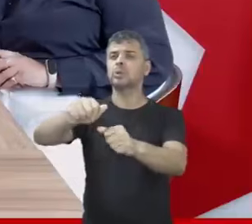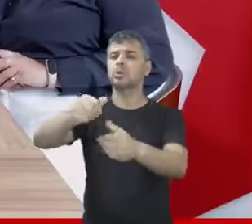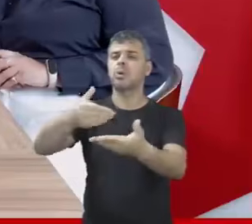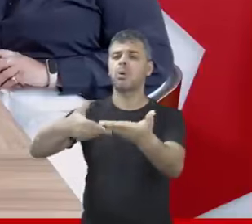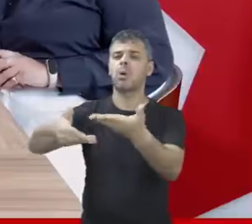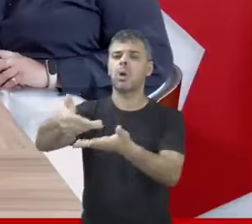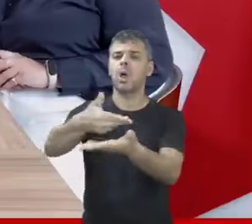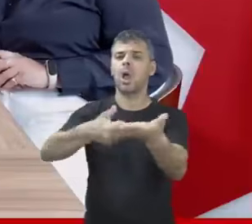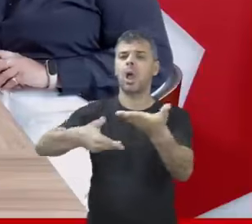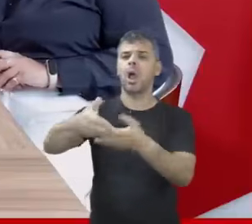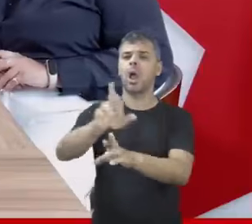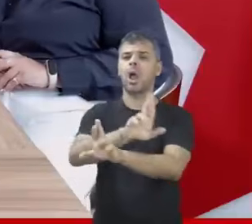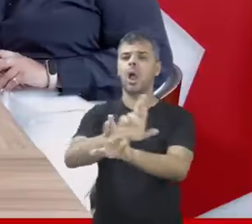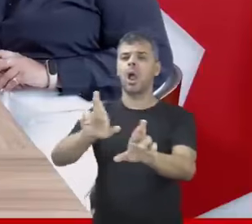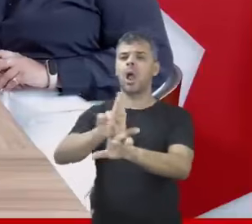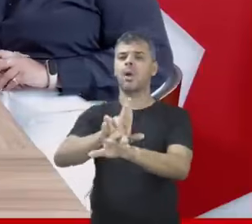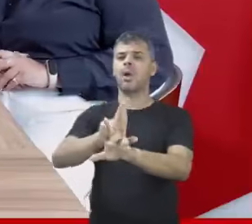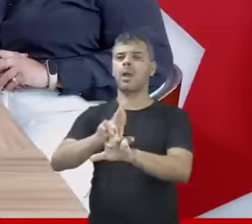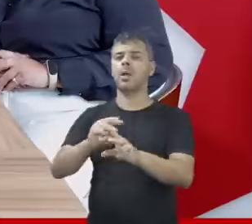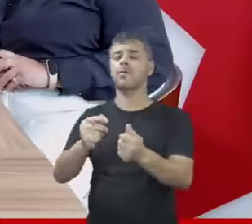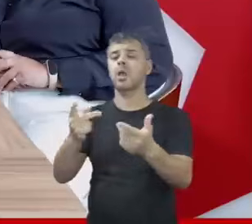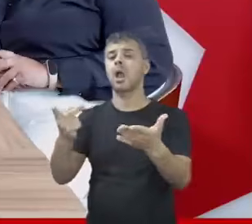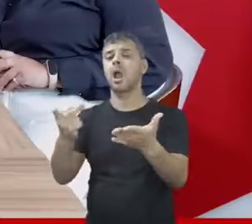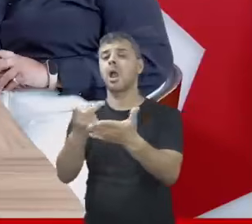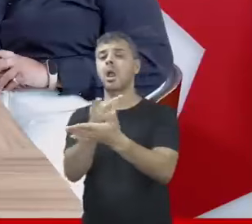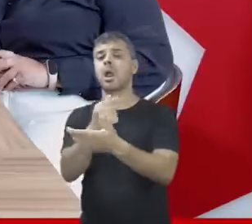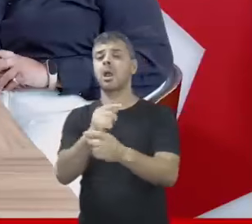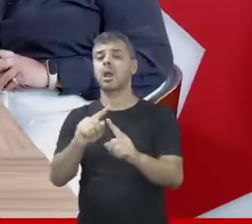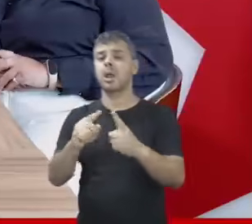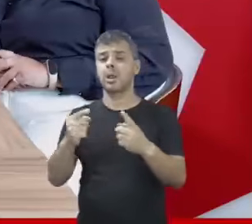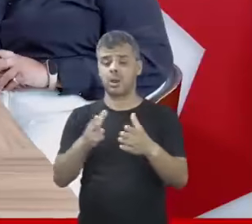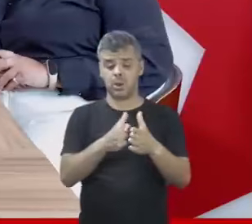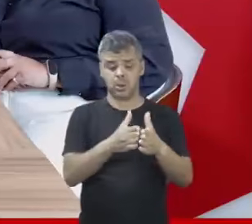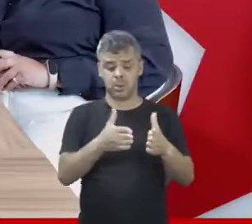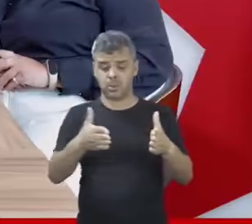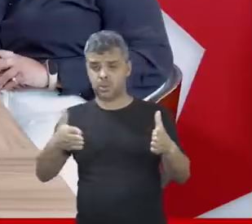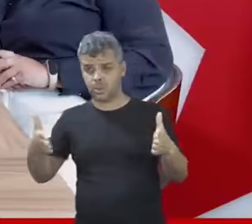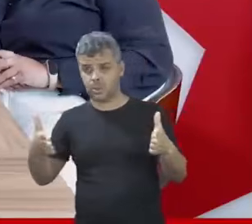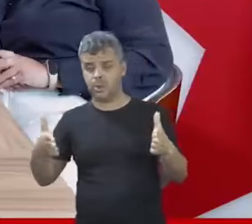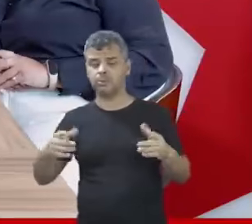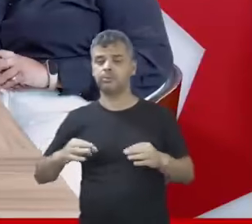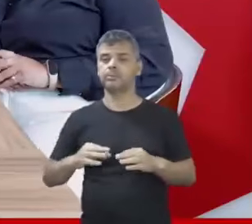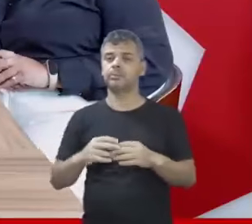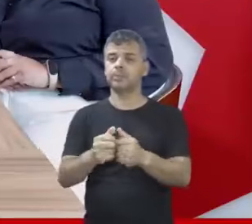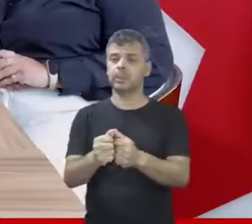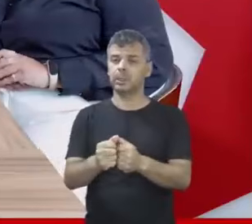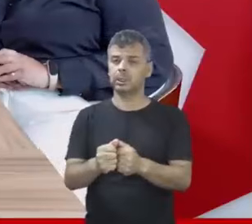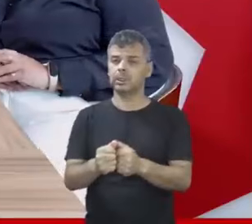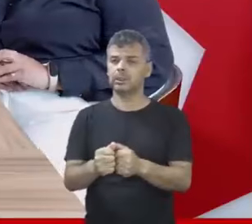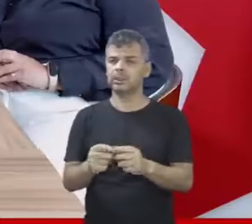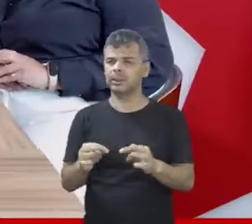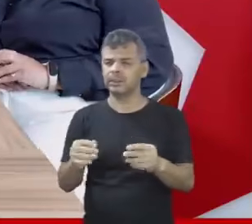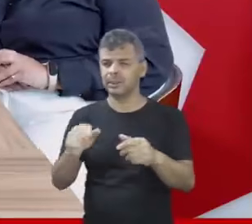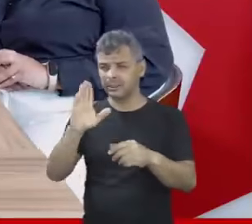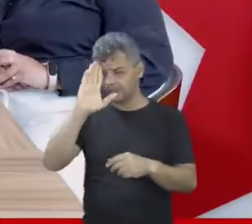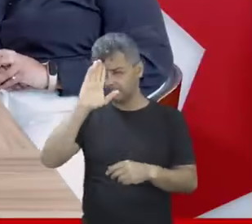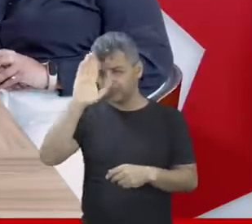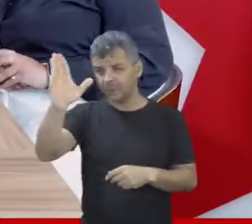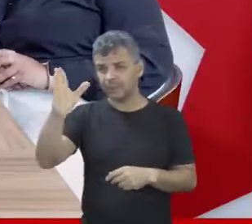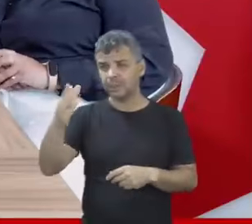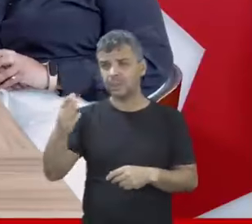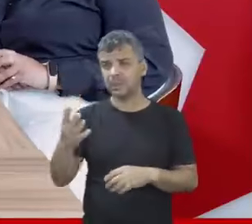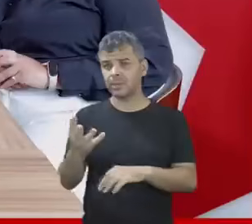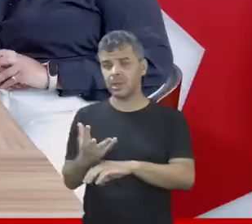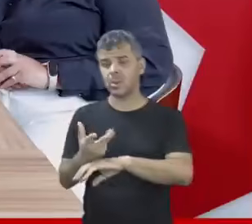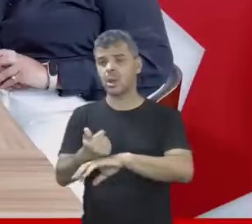relações. A gente vê aí na mídia o que vem acontecendo nesse último período. E para o trabalhador, principalmente, né, na